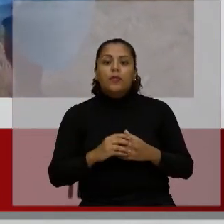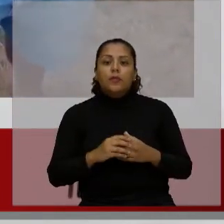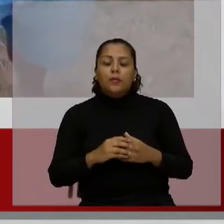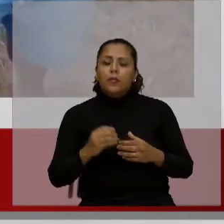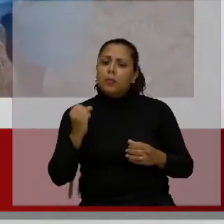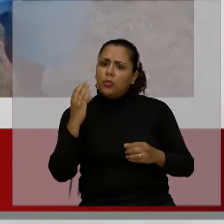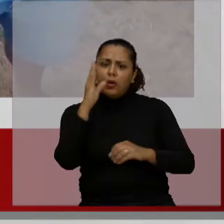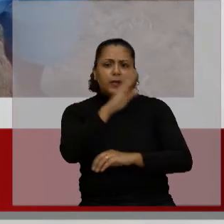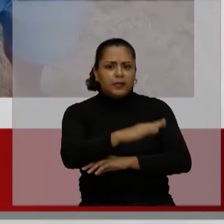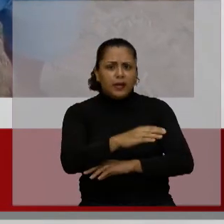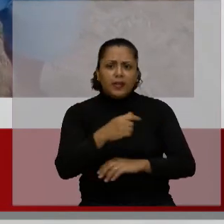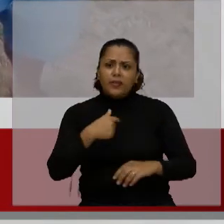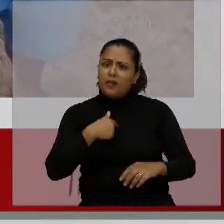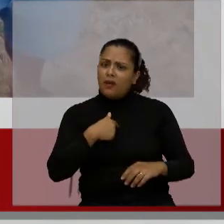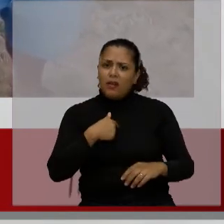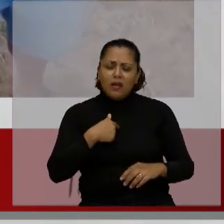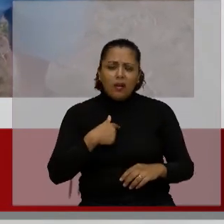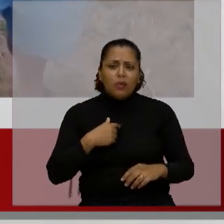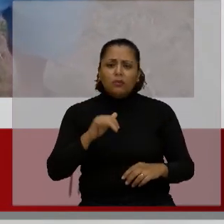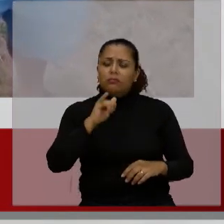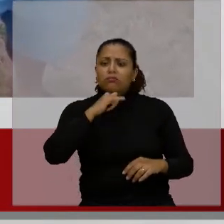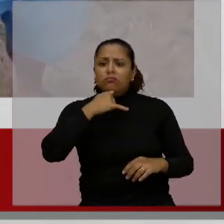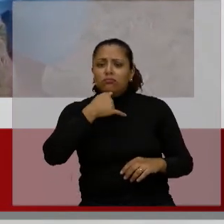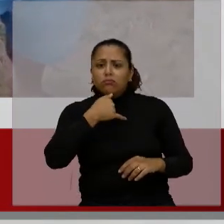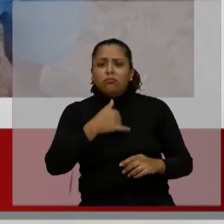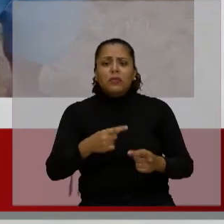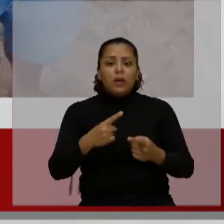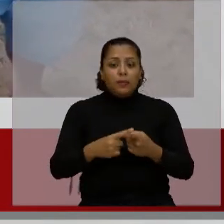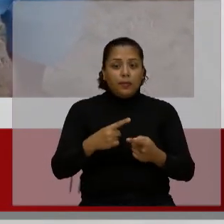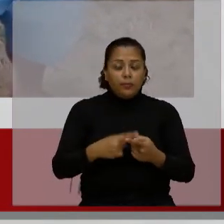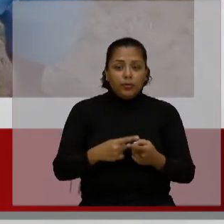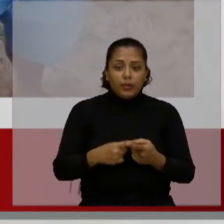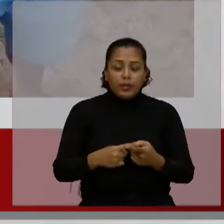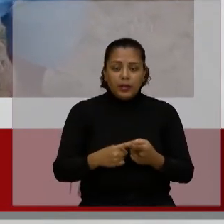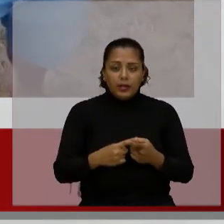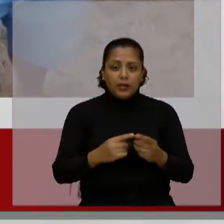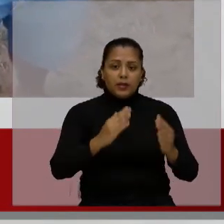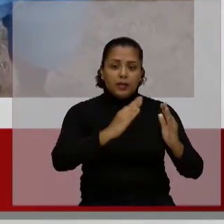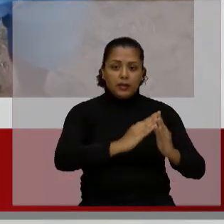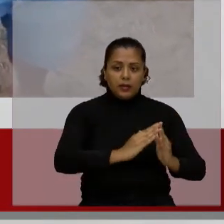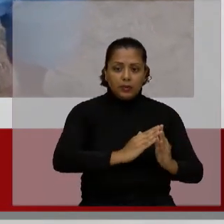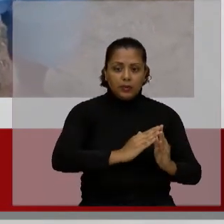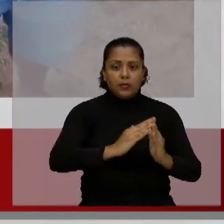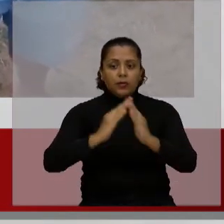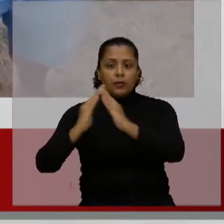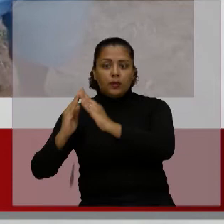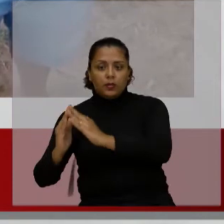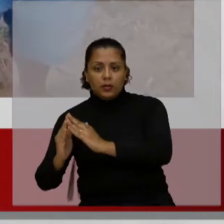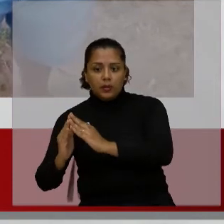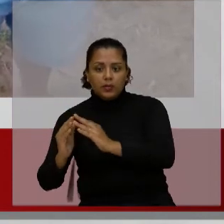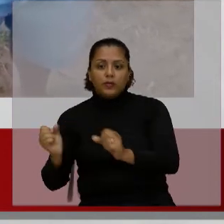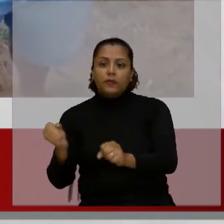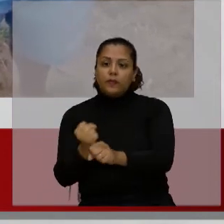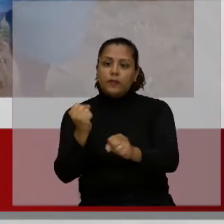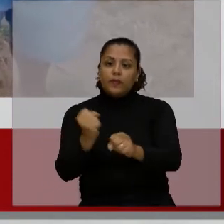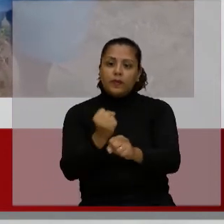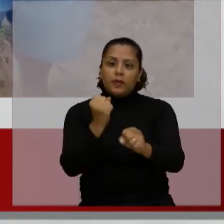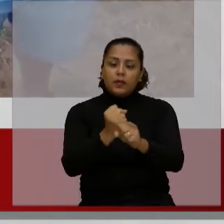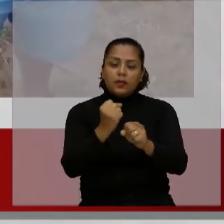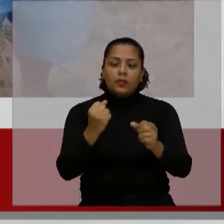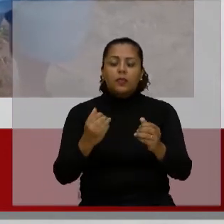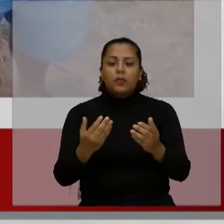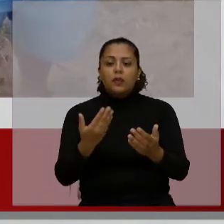Minha indignação sobre essa situação aqui é porque do lado do campo está construindo uma obra creche de